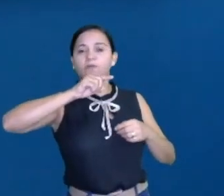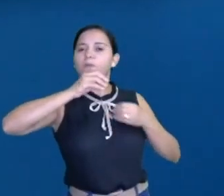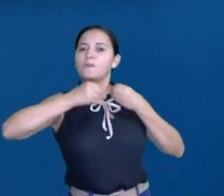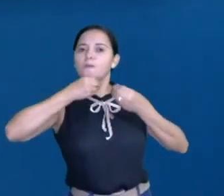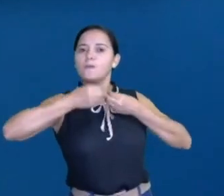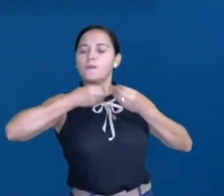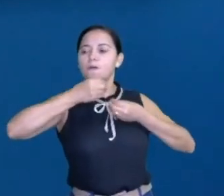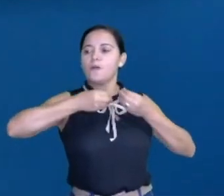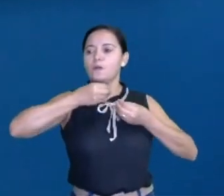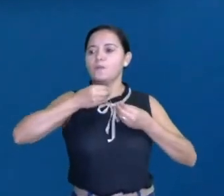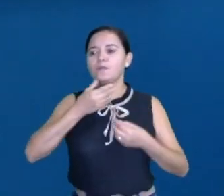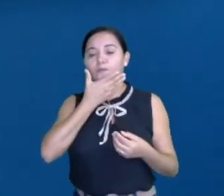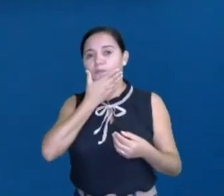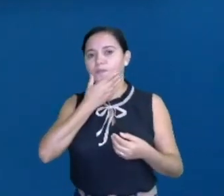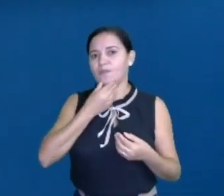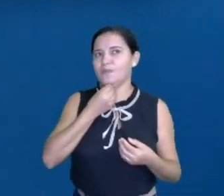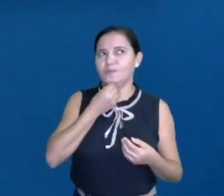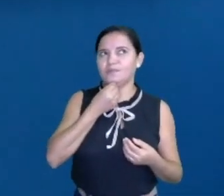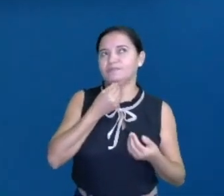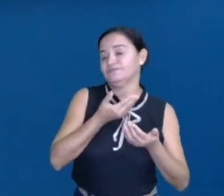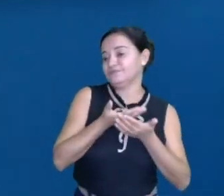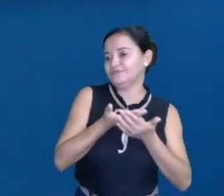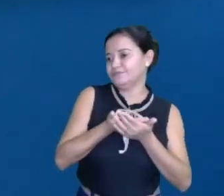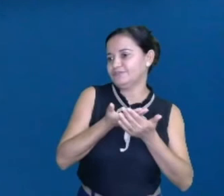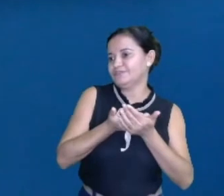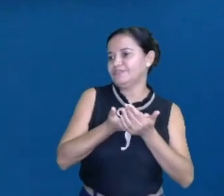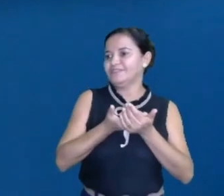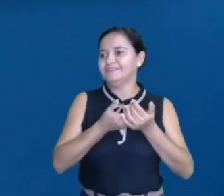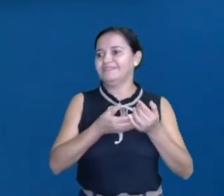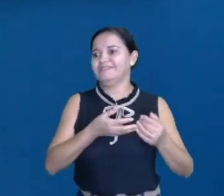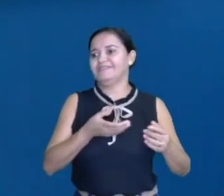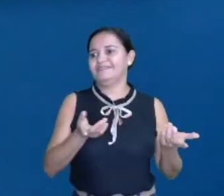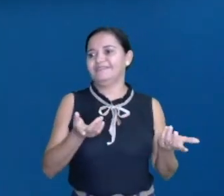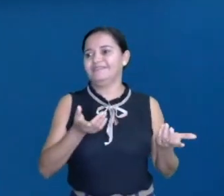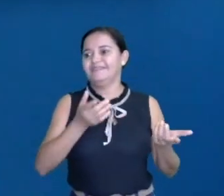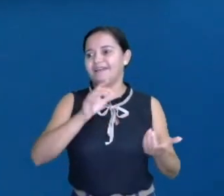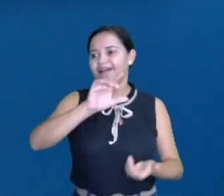simples, descobertas pelos homens desde a época